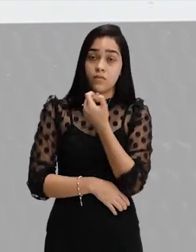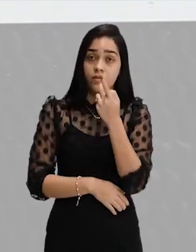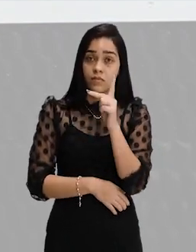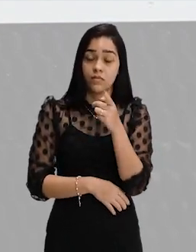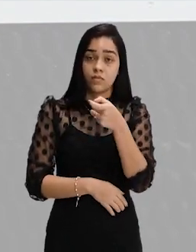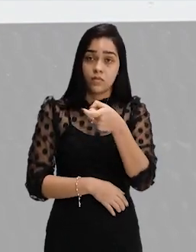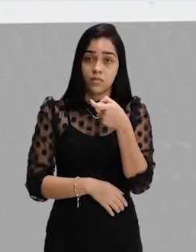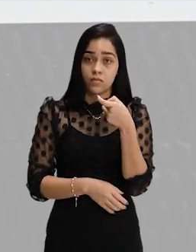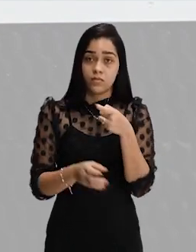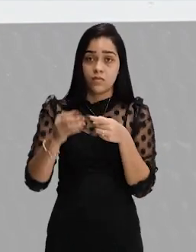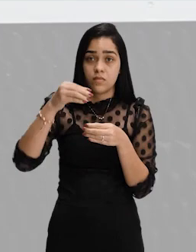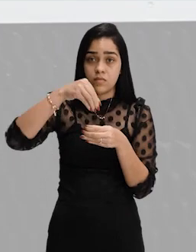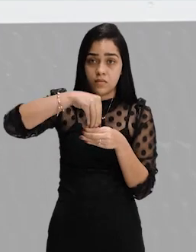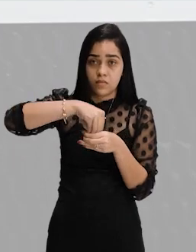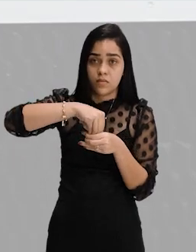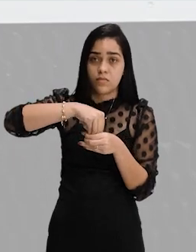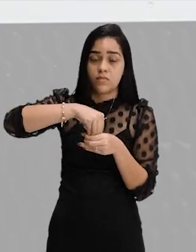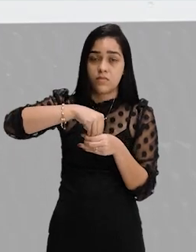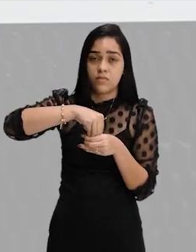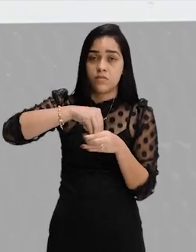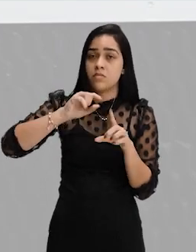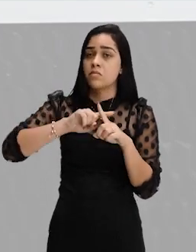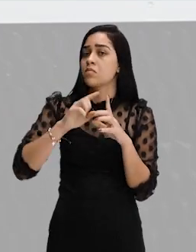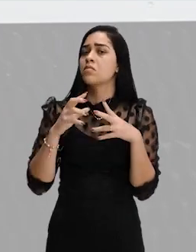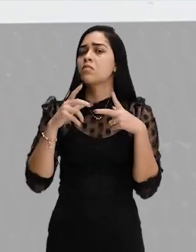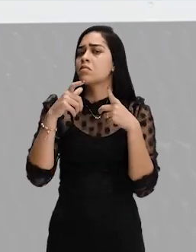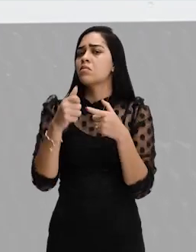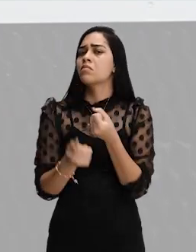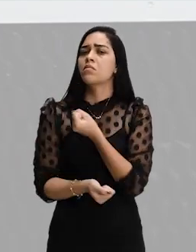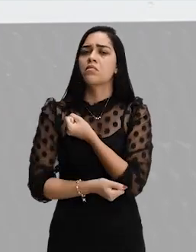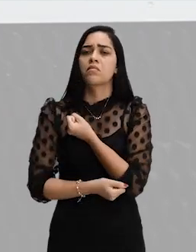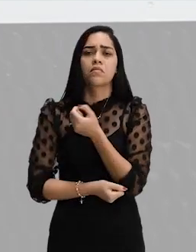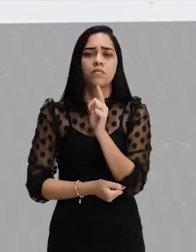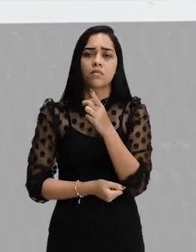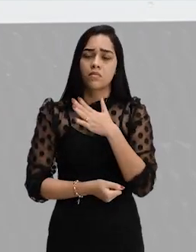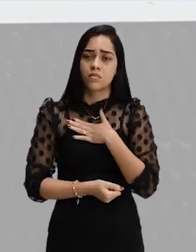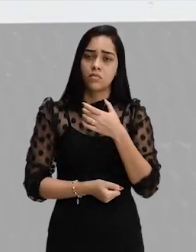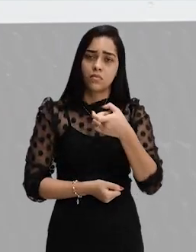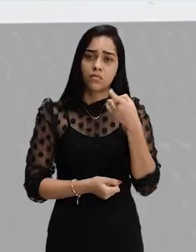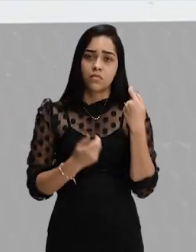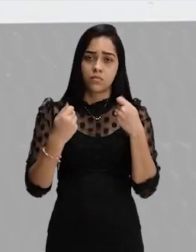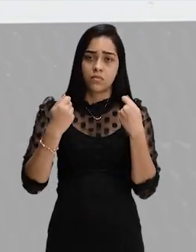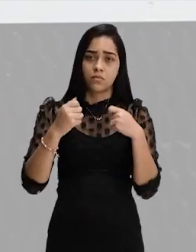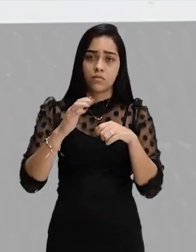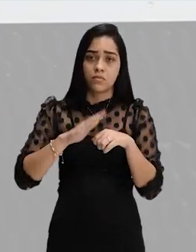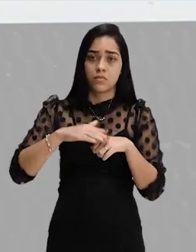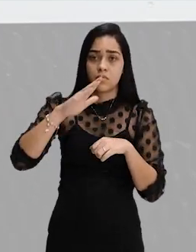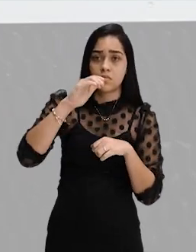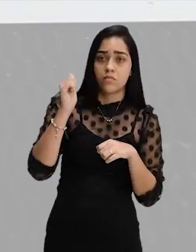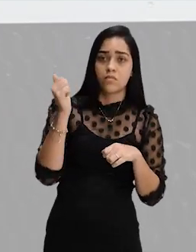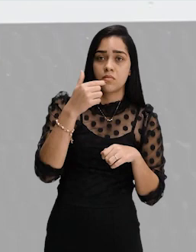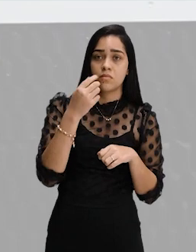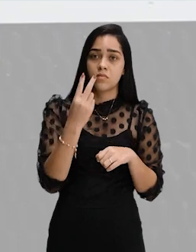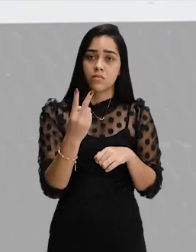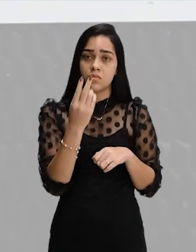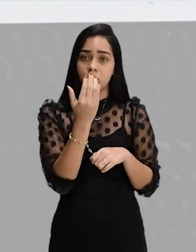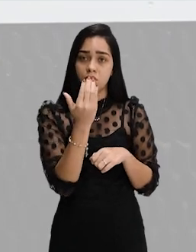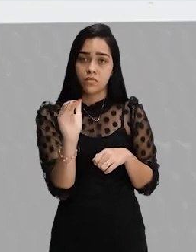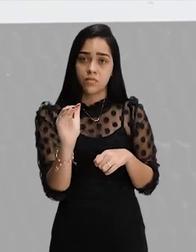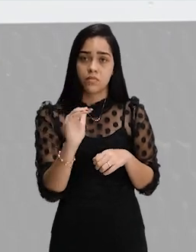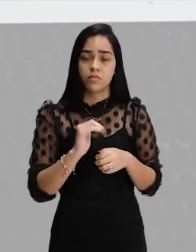está inserido, tal que, só que não é todos os reais. O meu x tem que ser maior do que